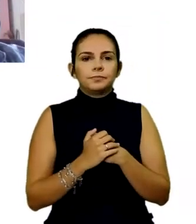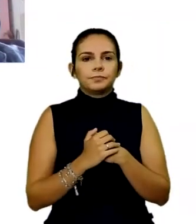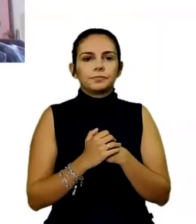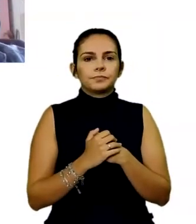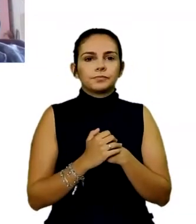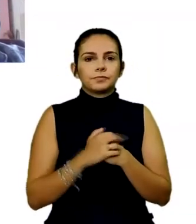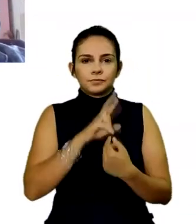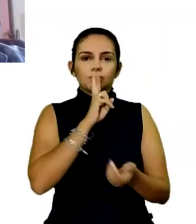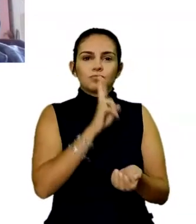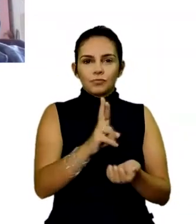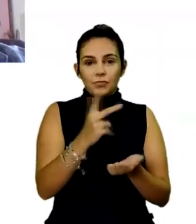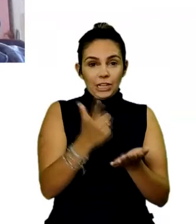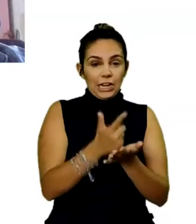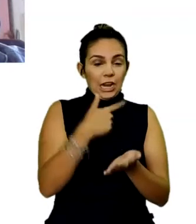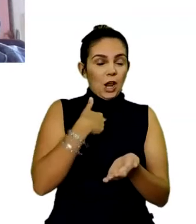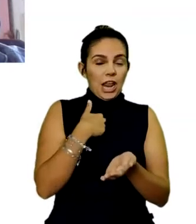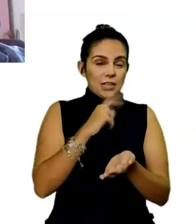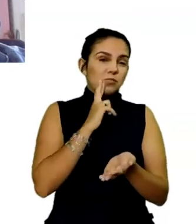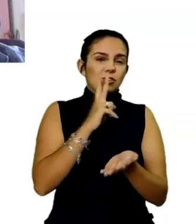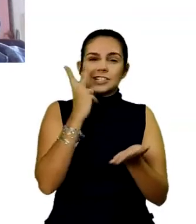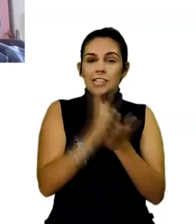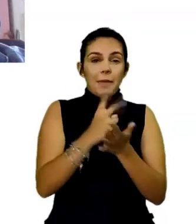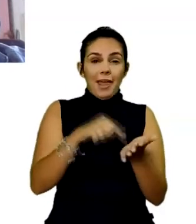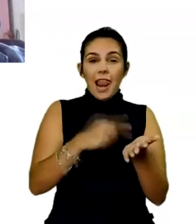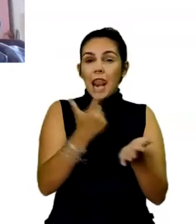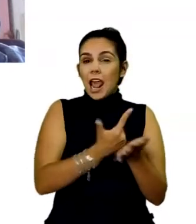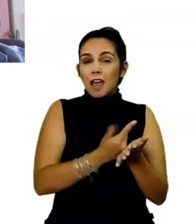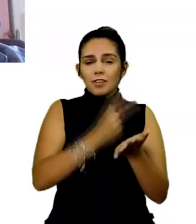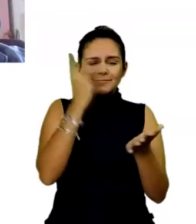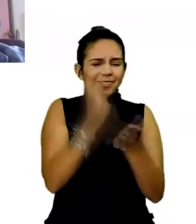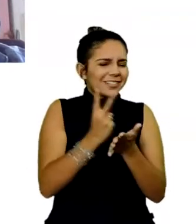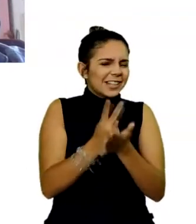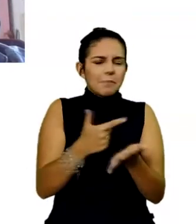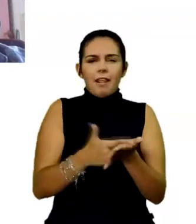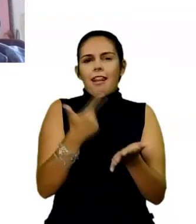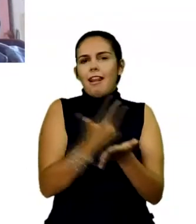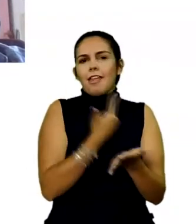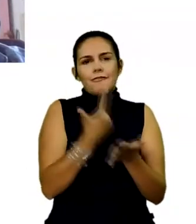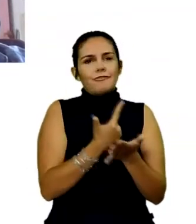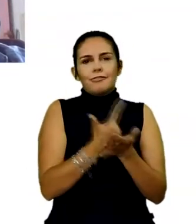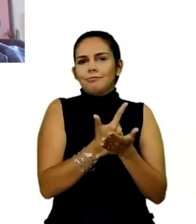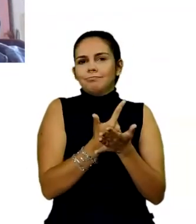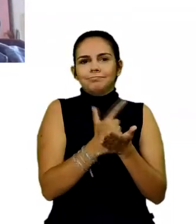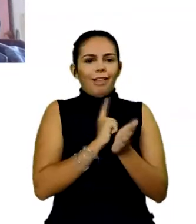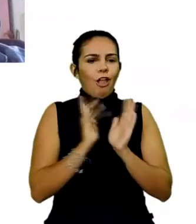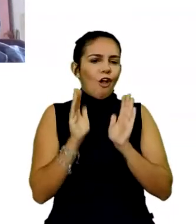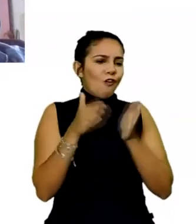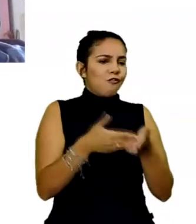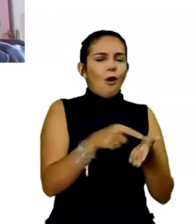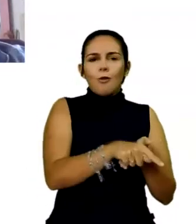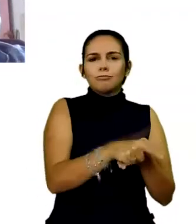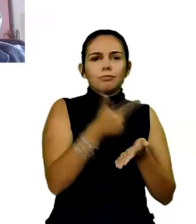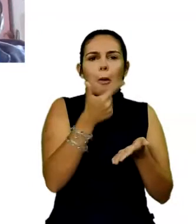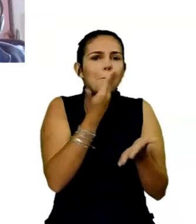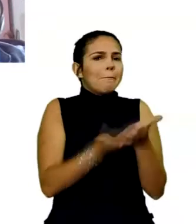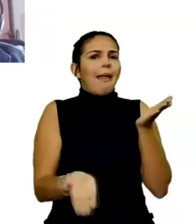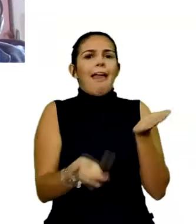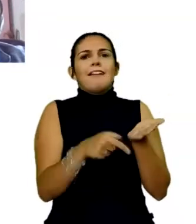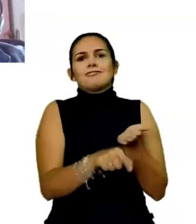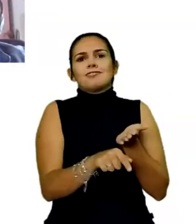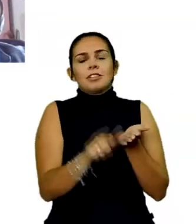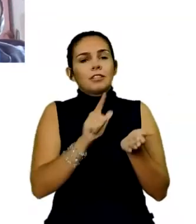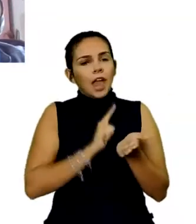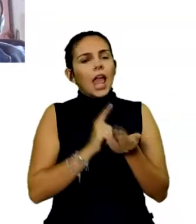Olha, eu acho que o livro é sempre o livro, sempre vai ser o livro. Nunca vai deixar de ser livro. É claro que